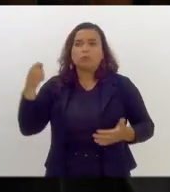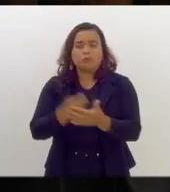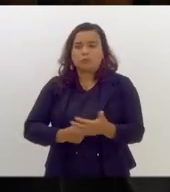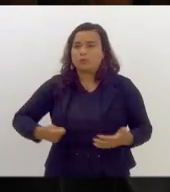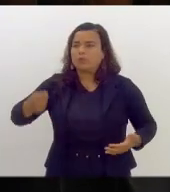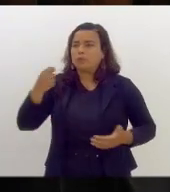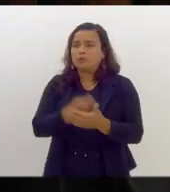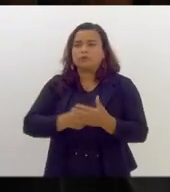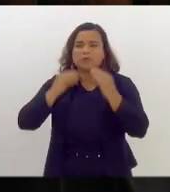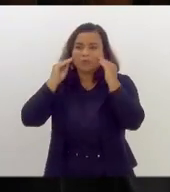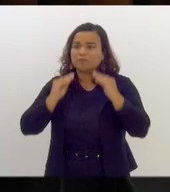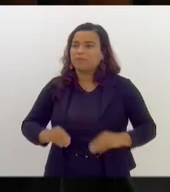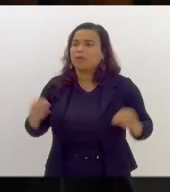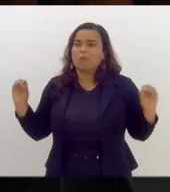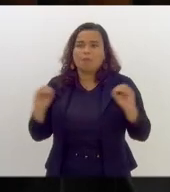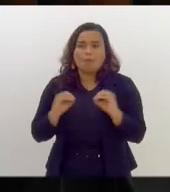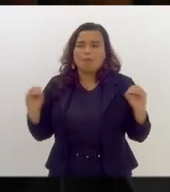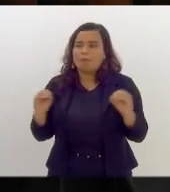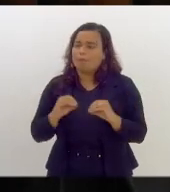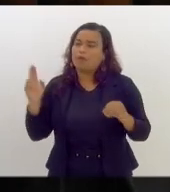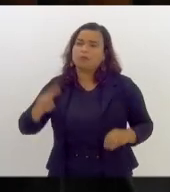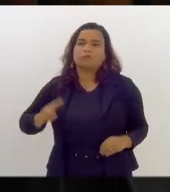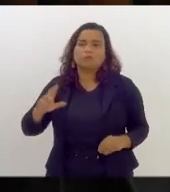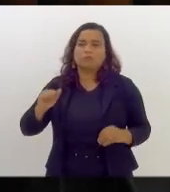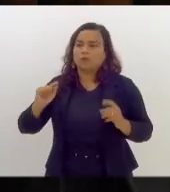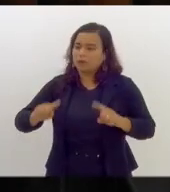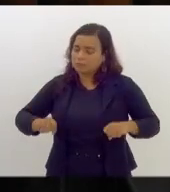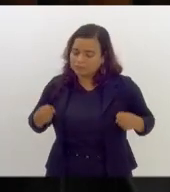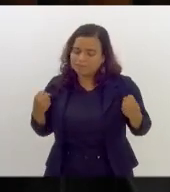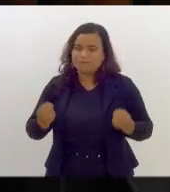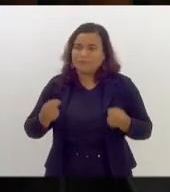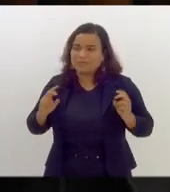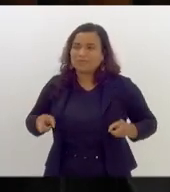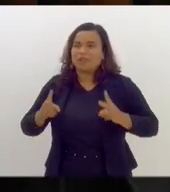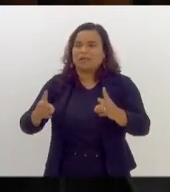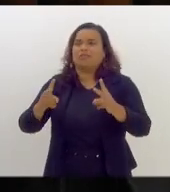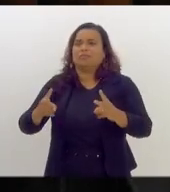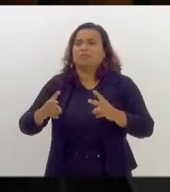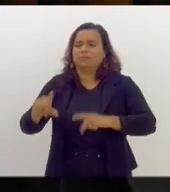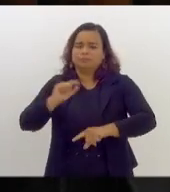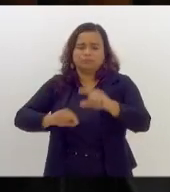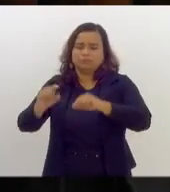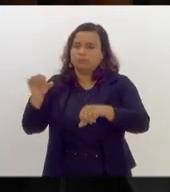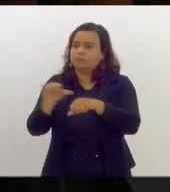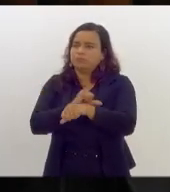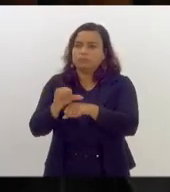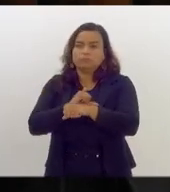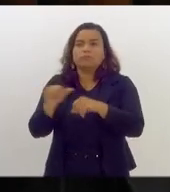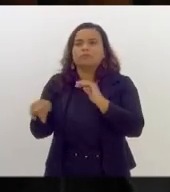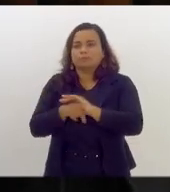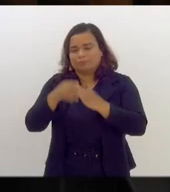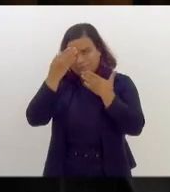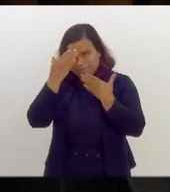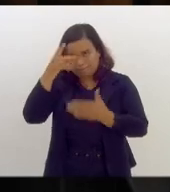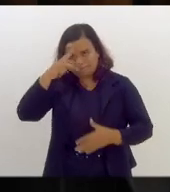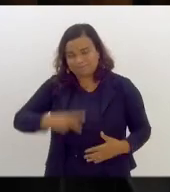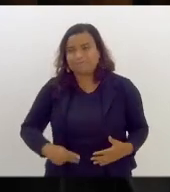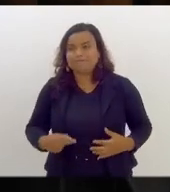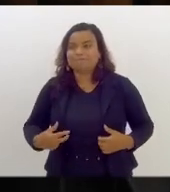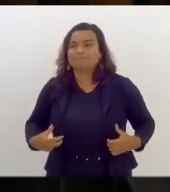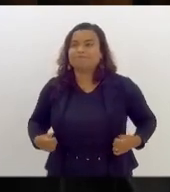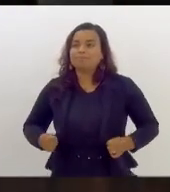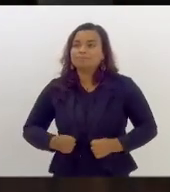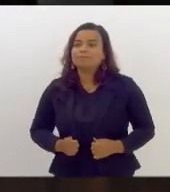afastar Um milímetro desse caminho dessa estratégia muito obrigado senhor